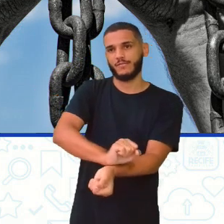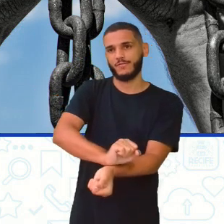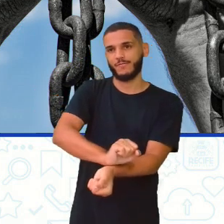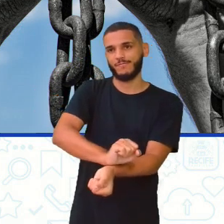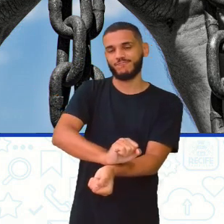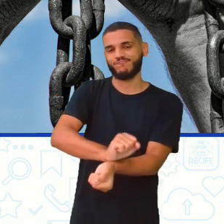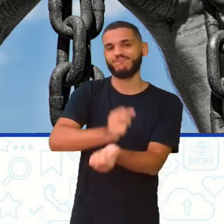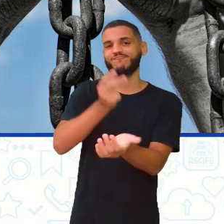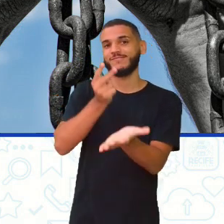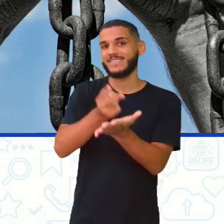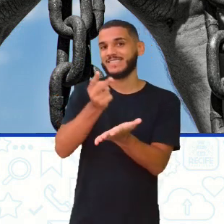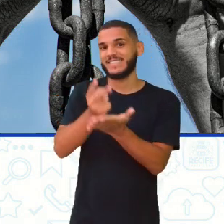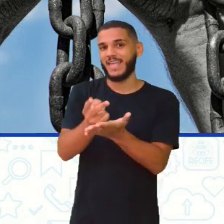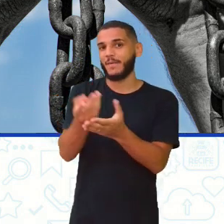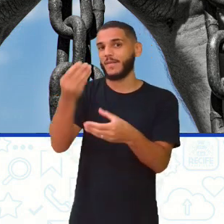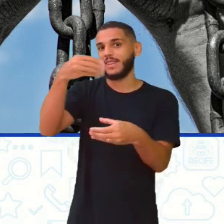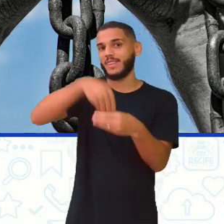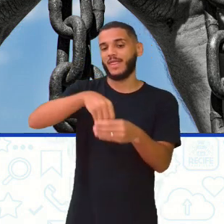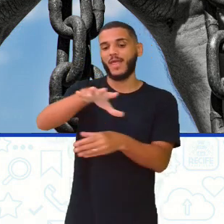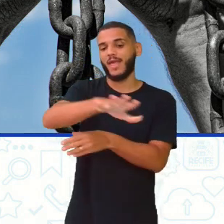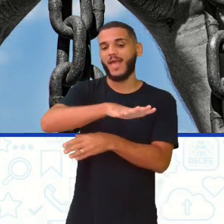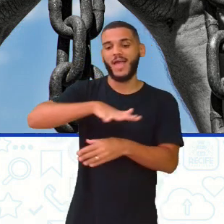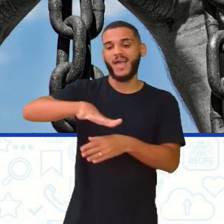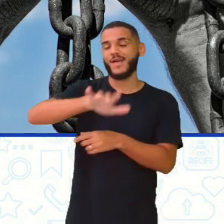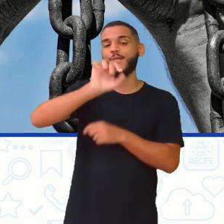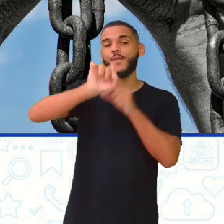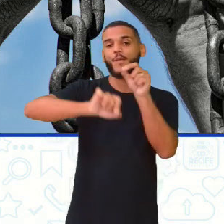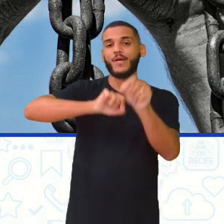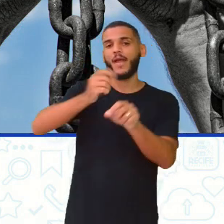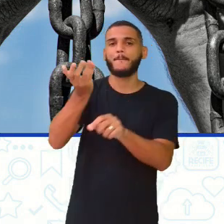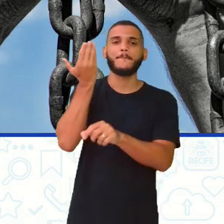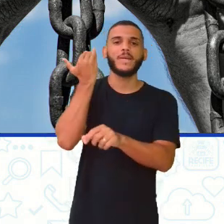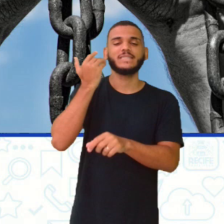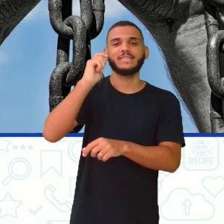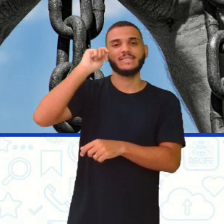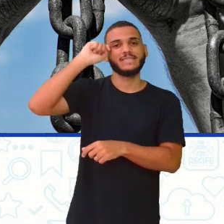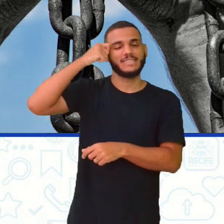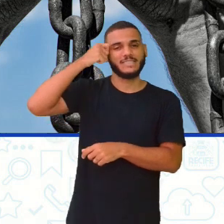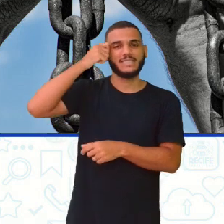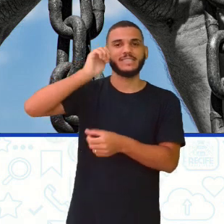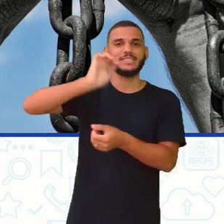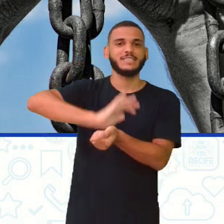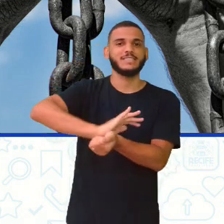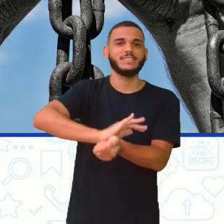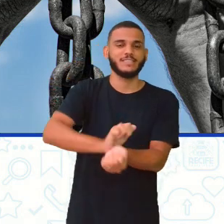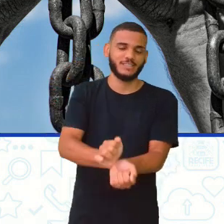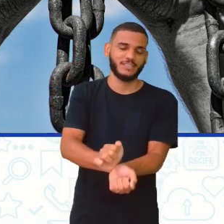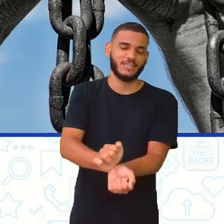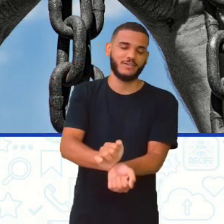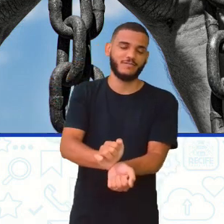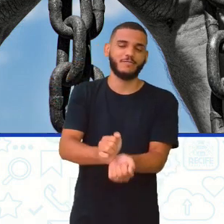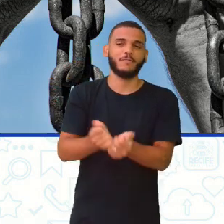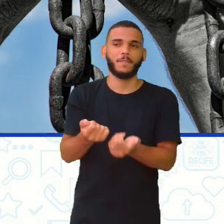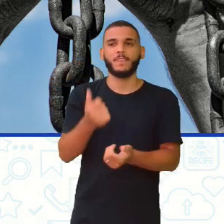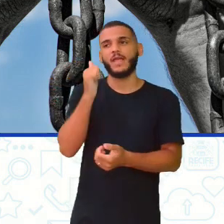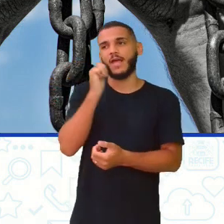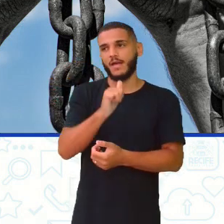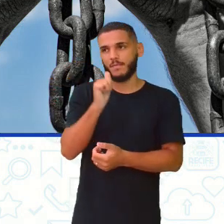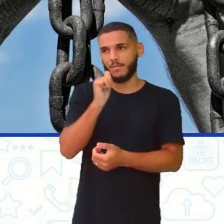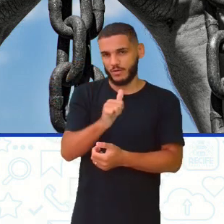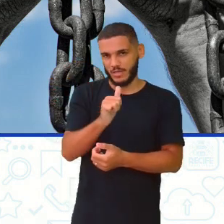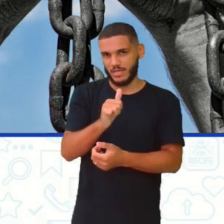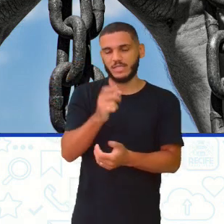imaginadas dentro desse espaço de um passado escravo, né? Em que a mulher negra,